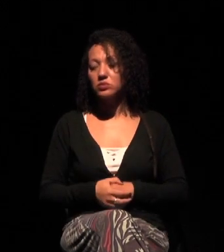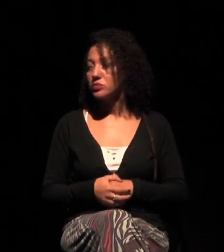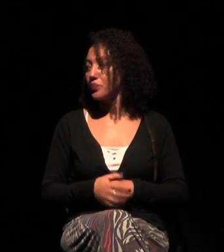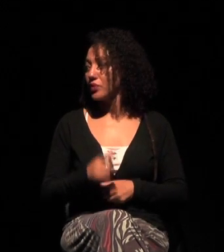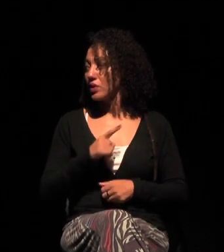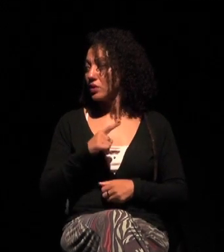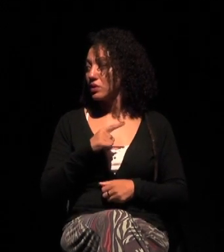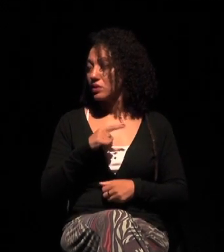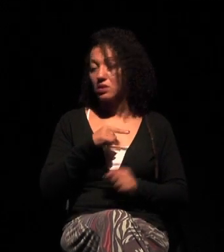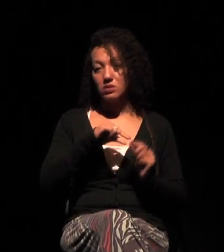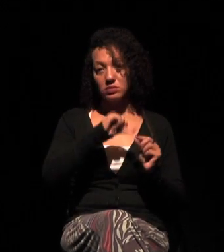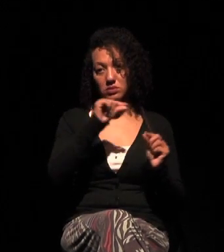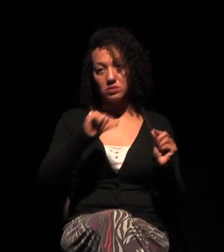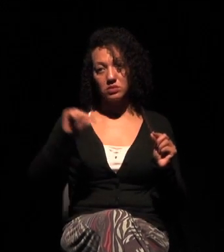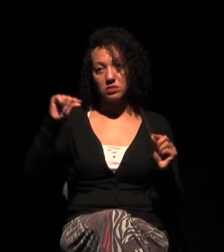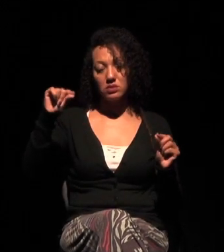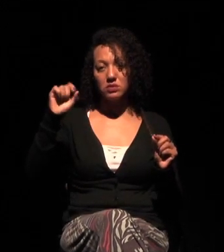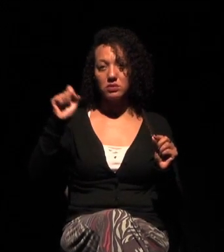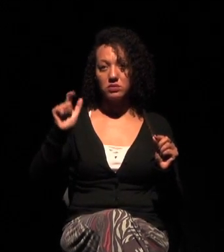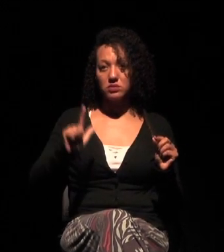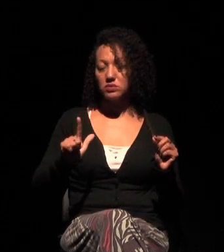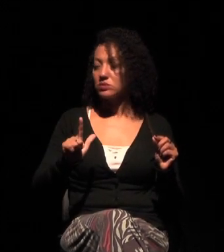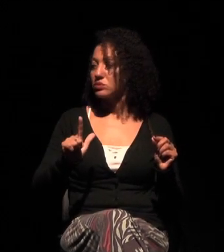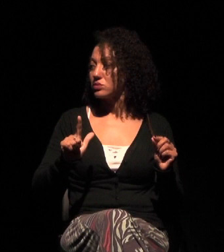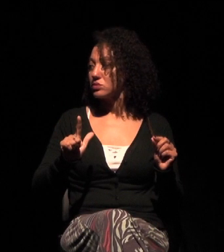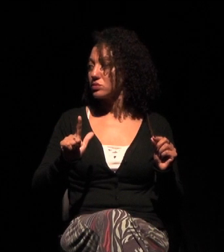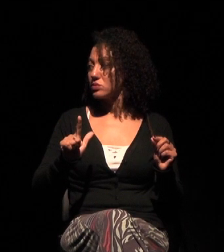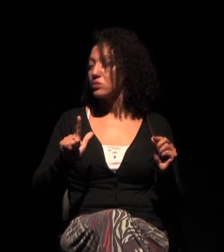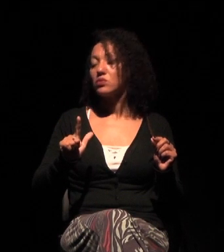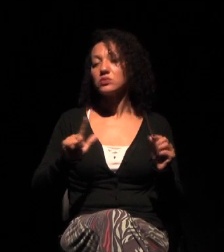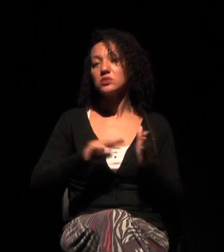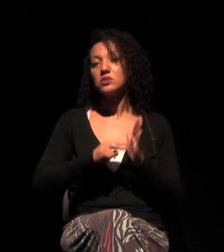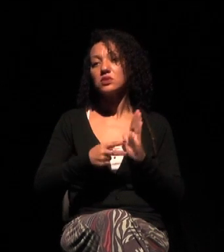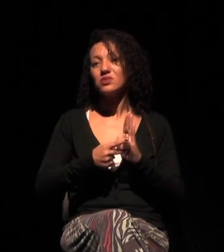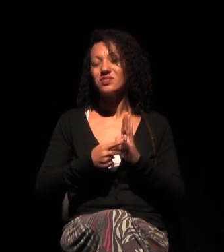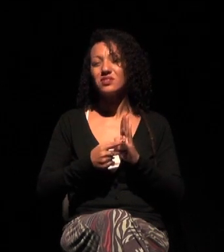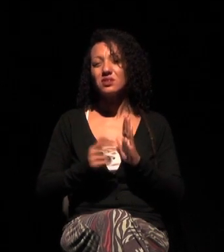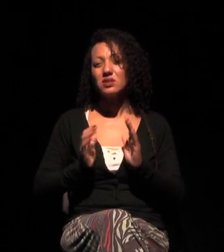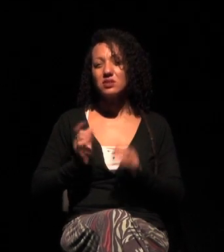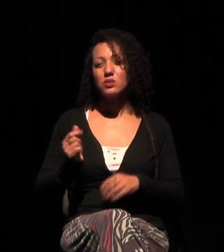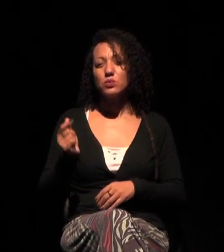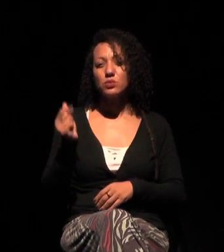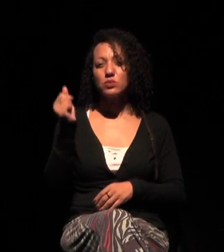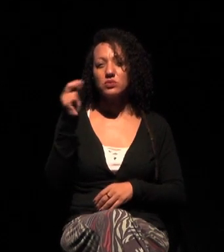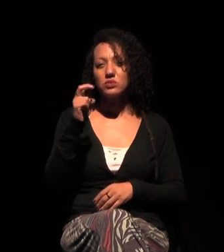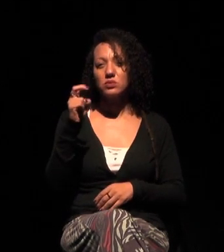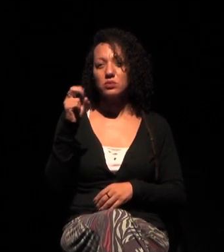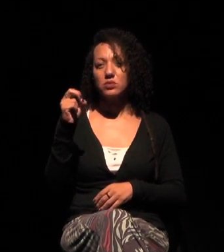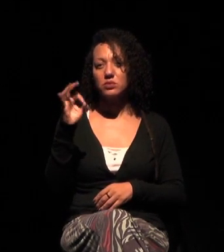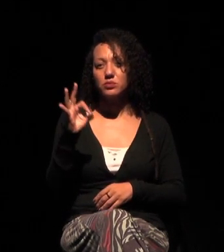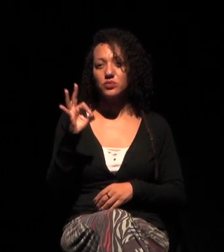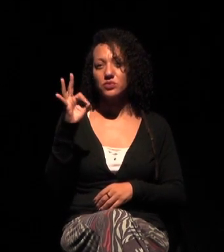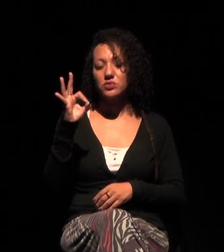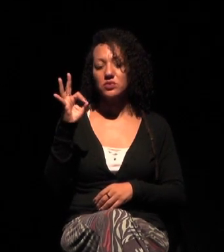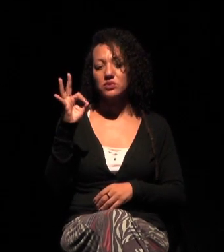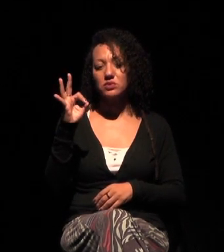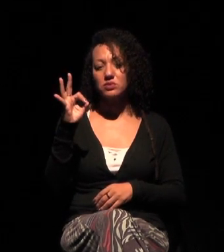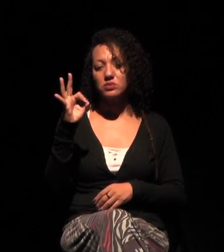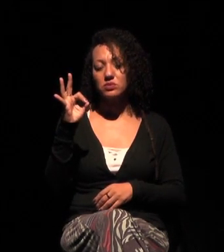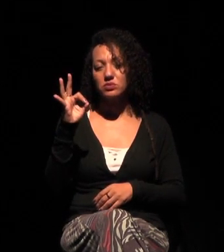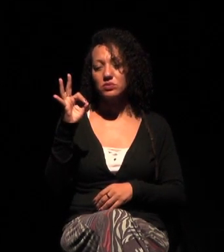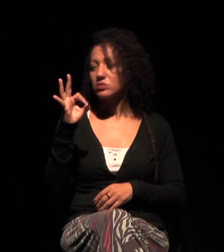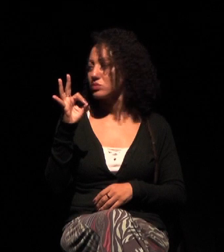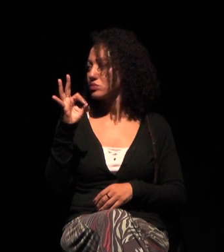azul é é portanto a riqueza o rendimento dos 50% mais pobres tanto